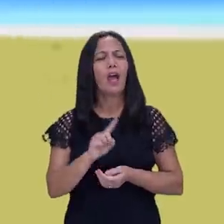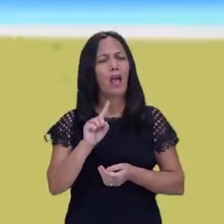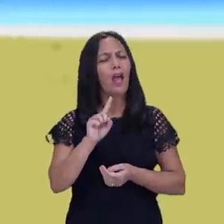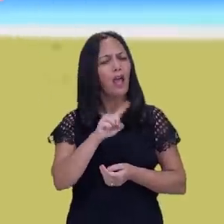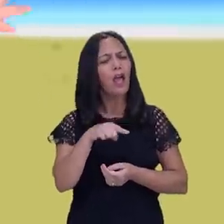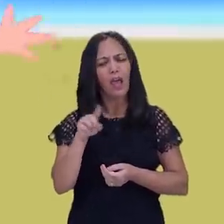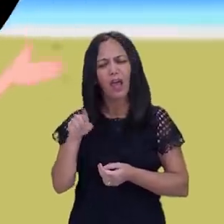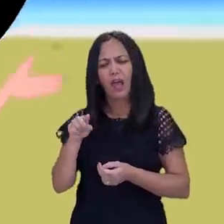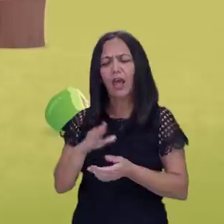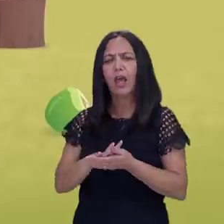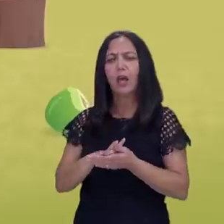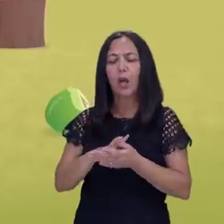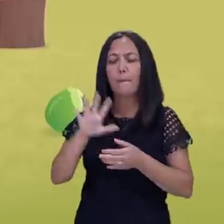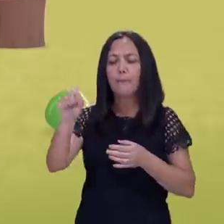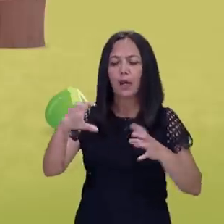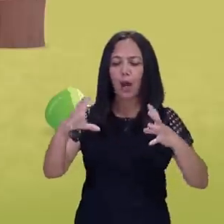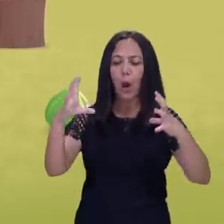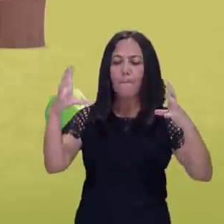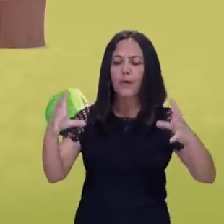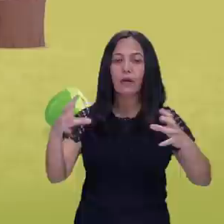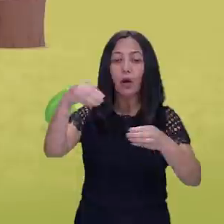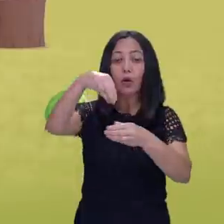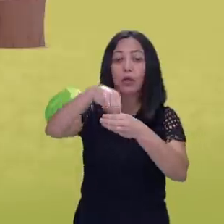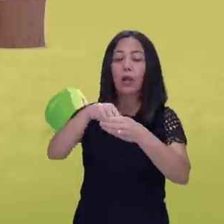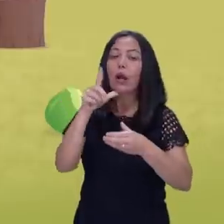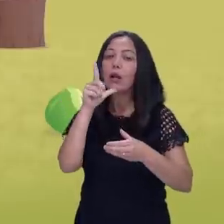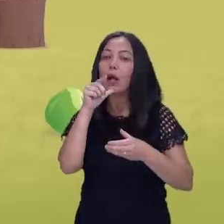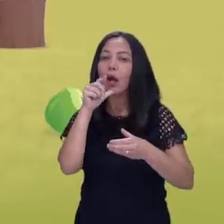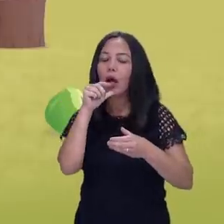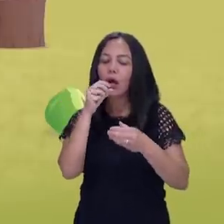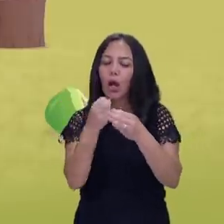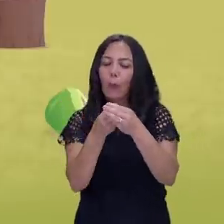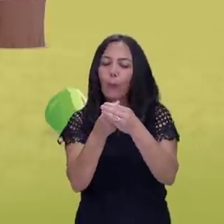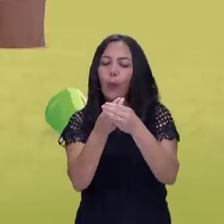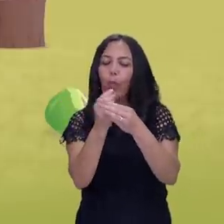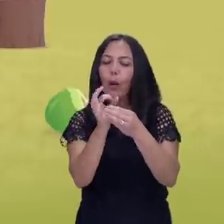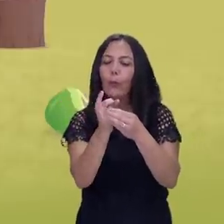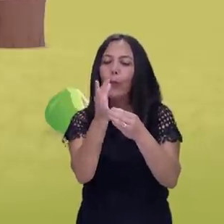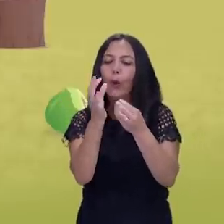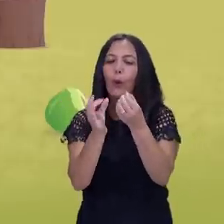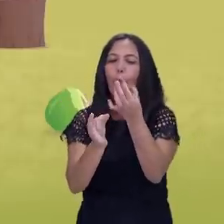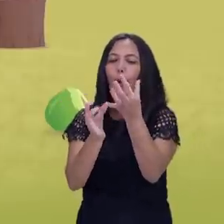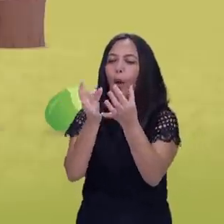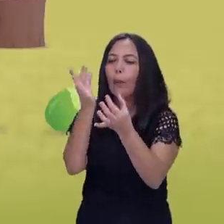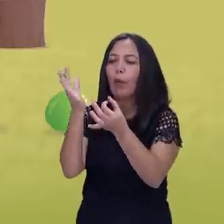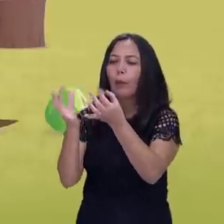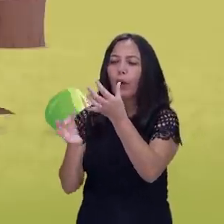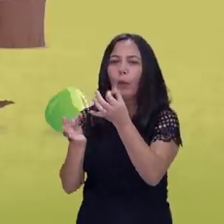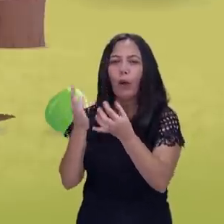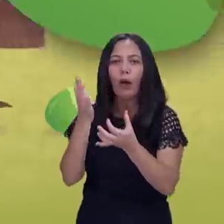Isso mesmo! Ele põe o pneu dentro da água. Aí saem bolhas do buraco.